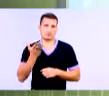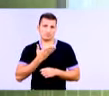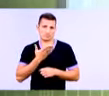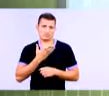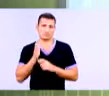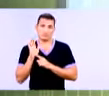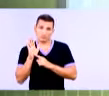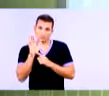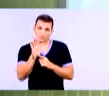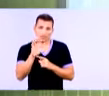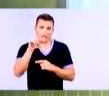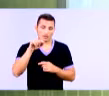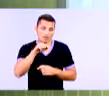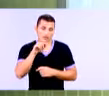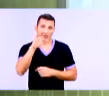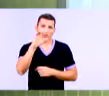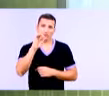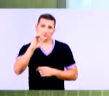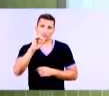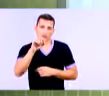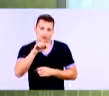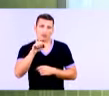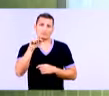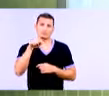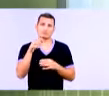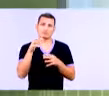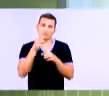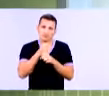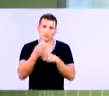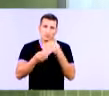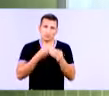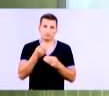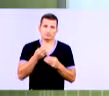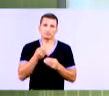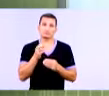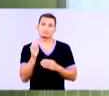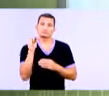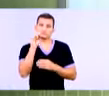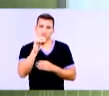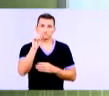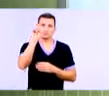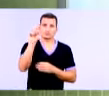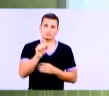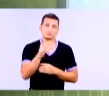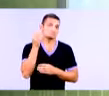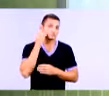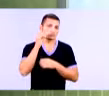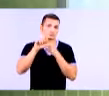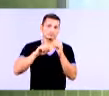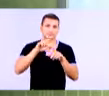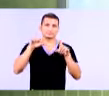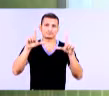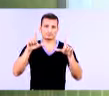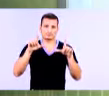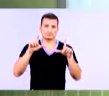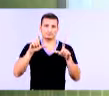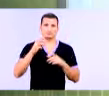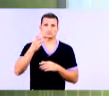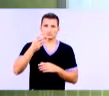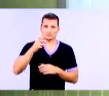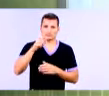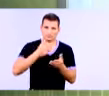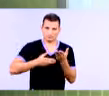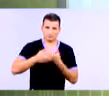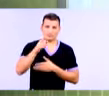código necessário para calcular a média ponderada. Pega isso, coloca no Eclipse e vai rodar, você vai ver que vai rodar. A terceira interação é